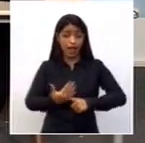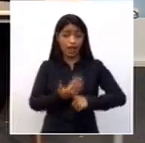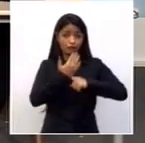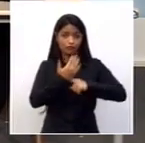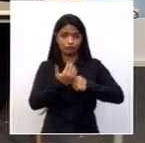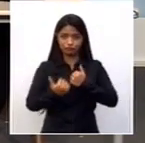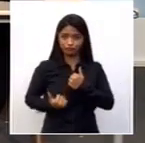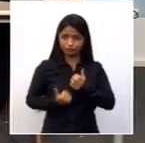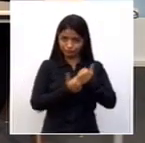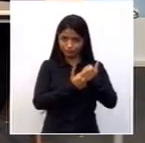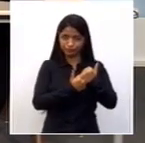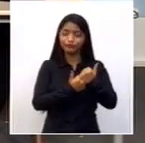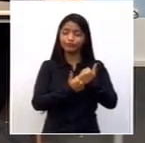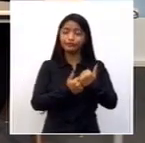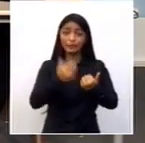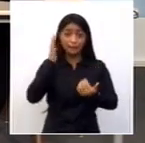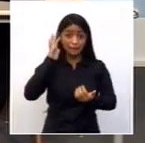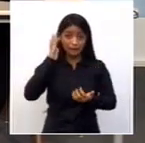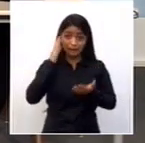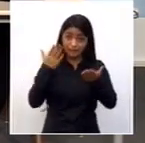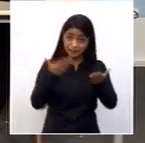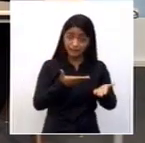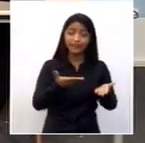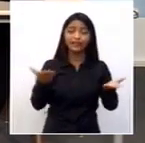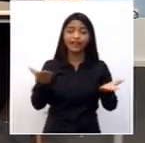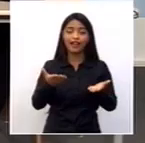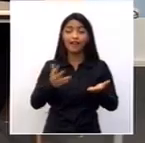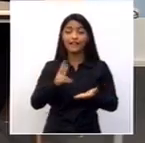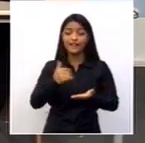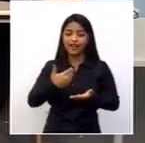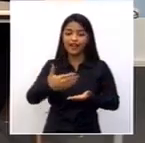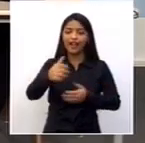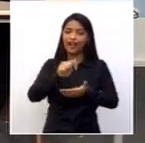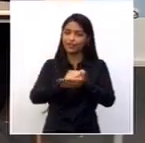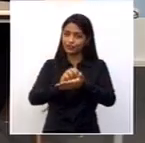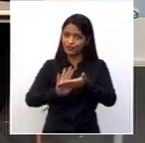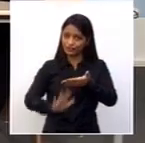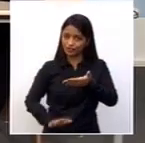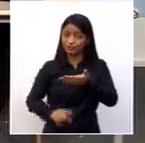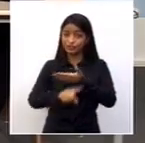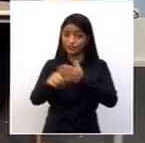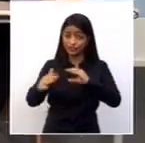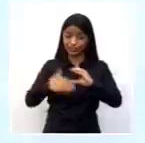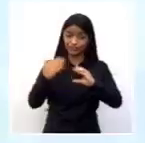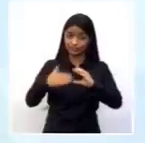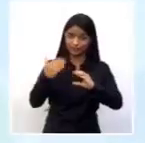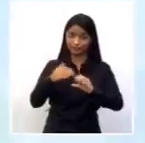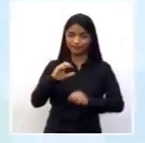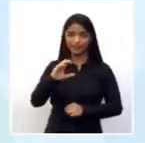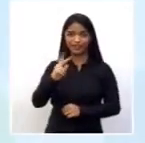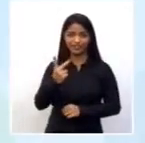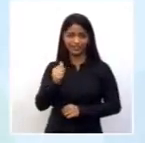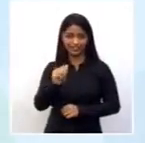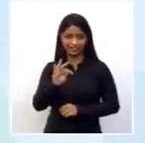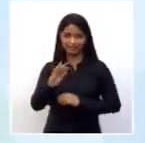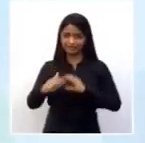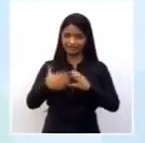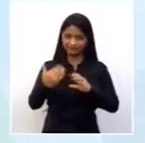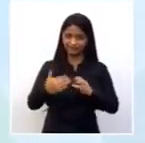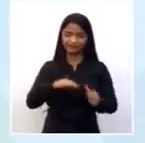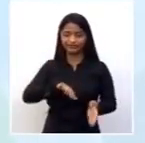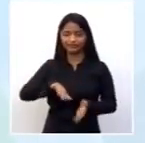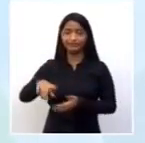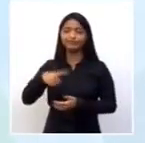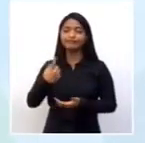critério de como avaliar, é que nós vamos para a nossa próxima atividade de interação no chat. Nós gostaríamos que